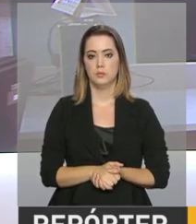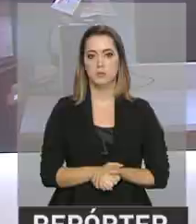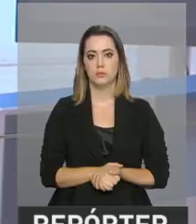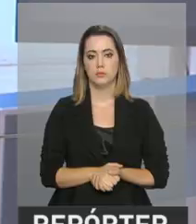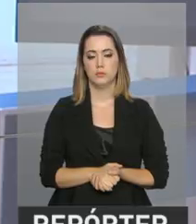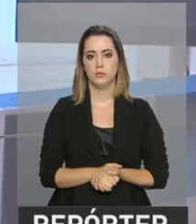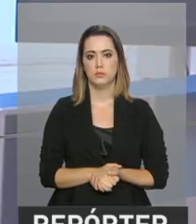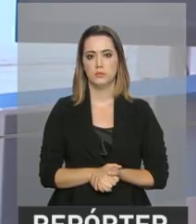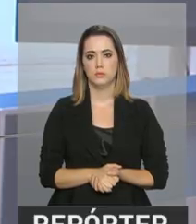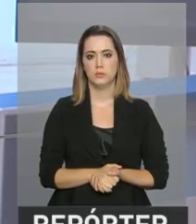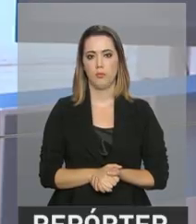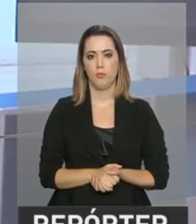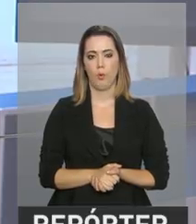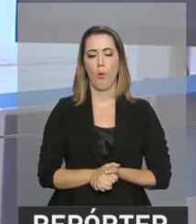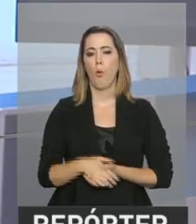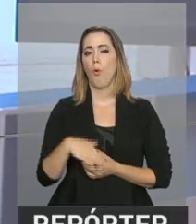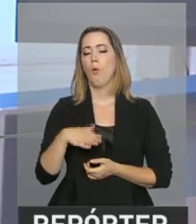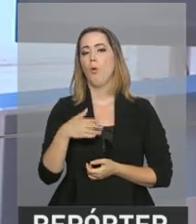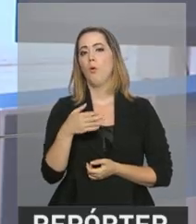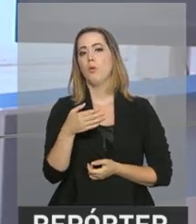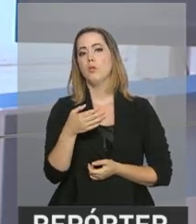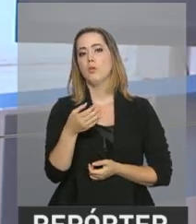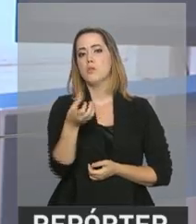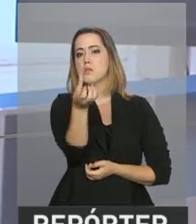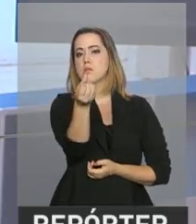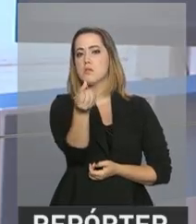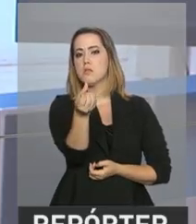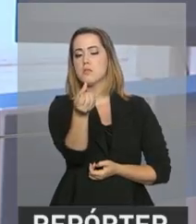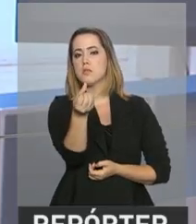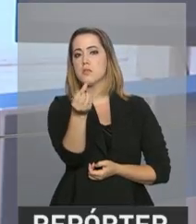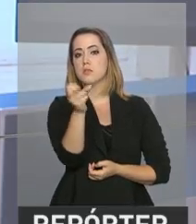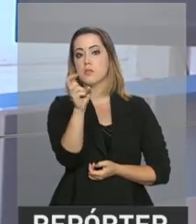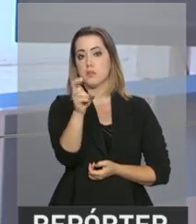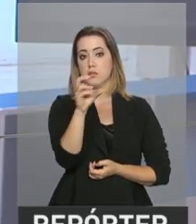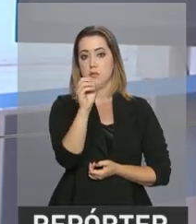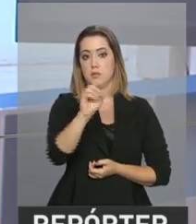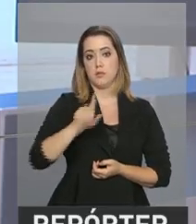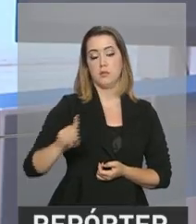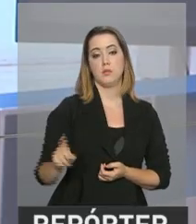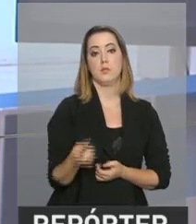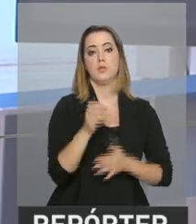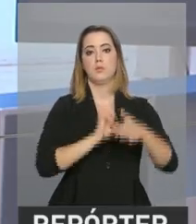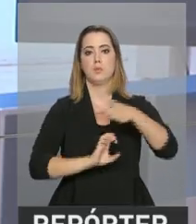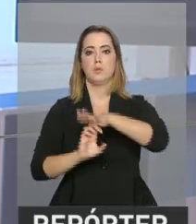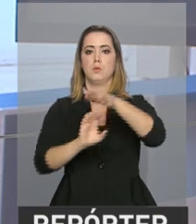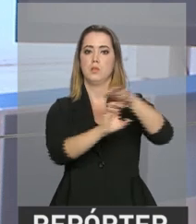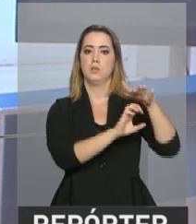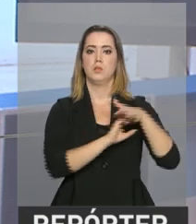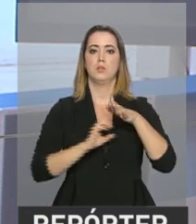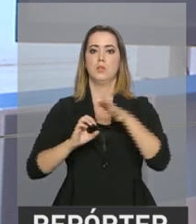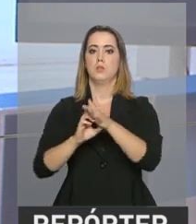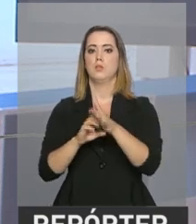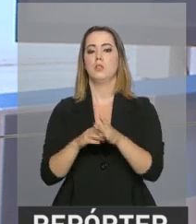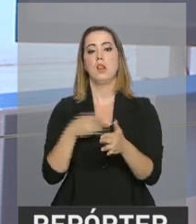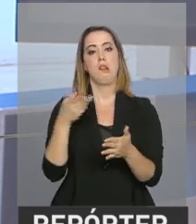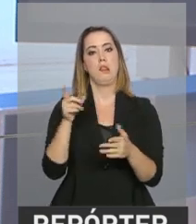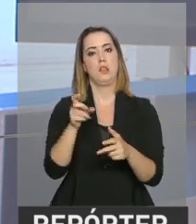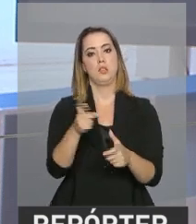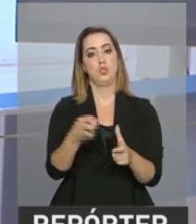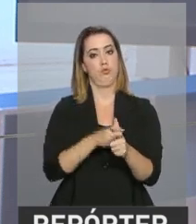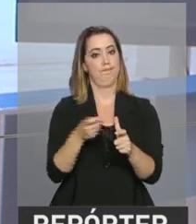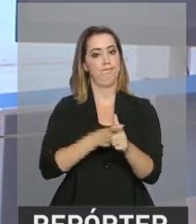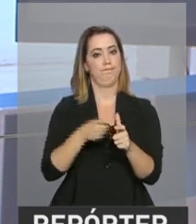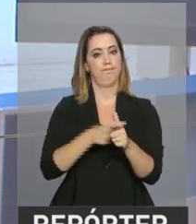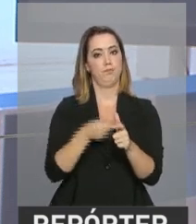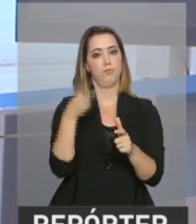616161 e cerca de 600.000 Micro e Pequenas Empresas do Simples Nacional devem R1 bilhões de